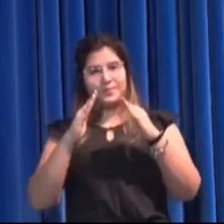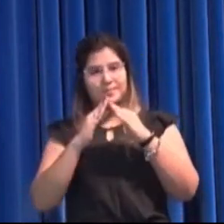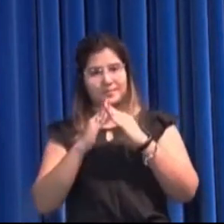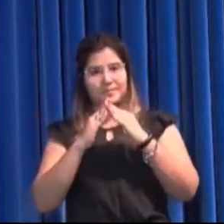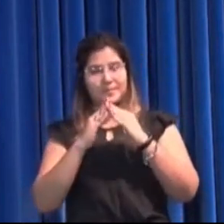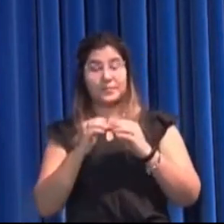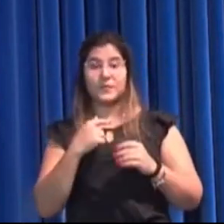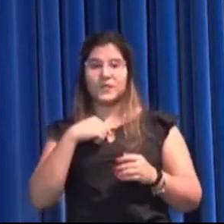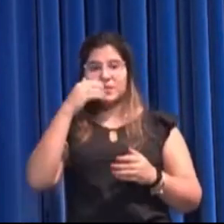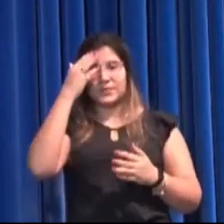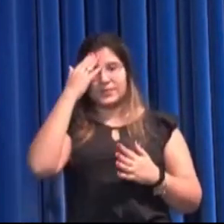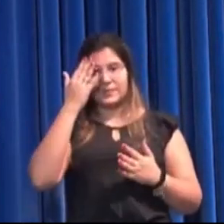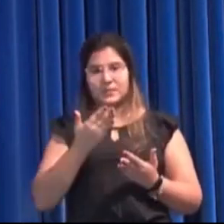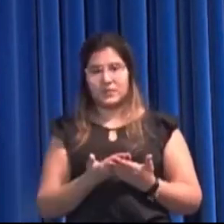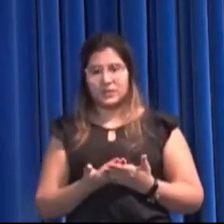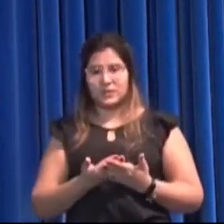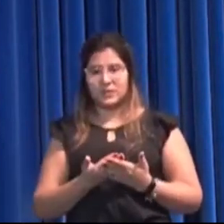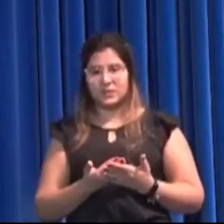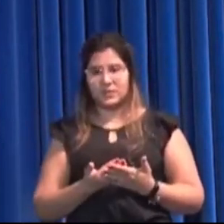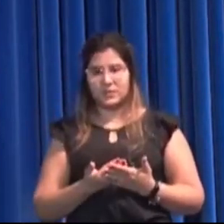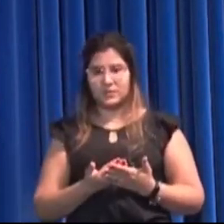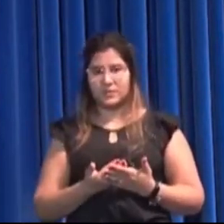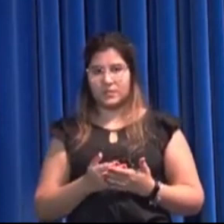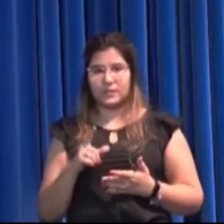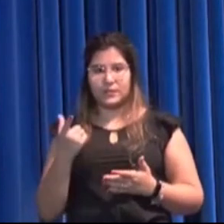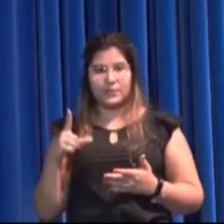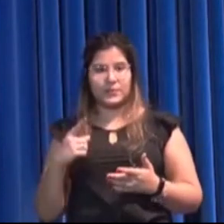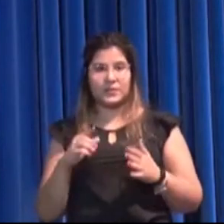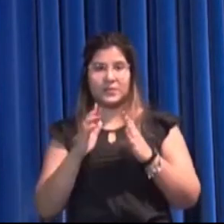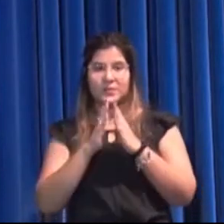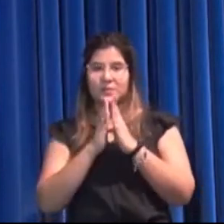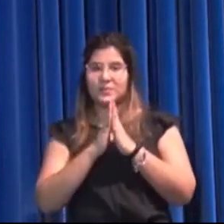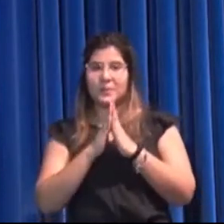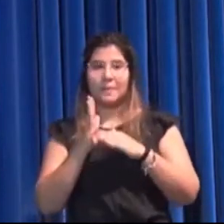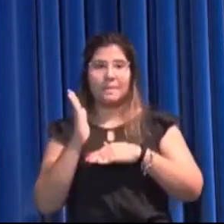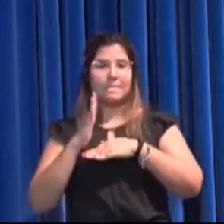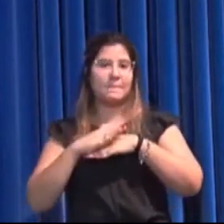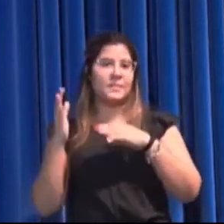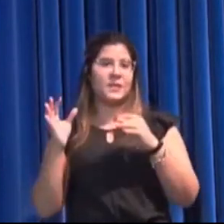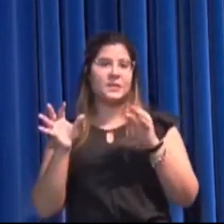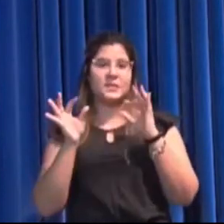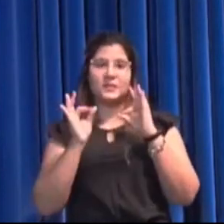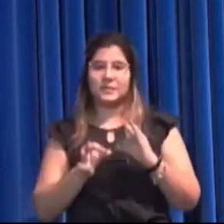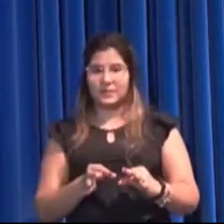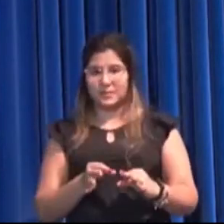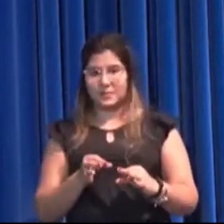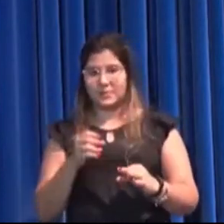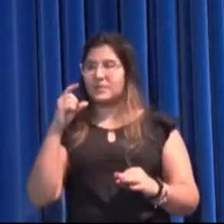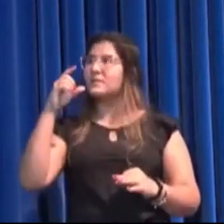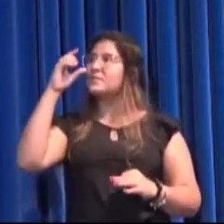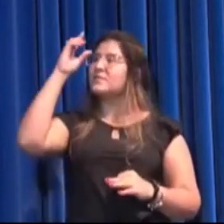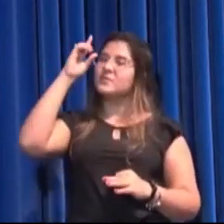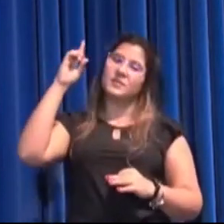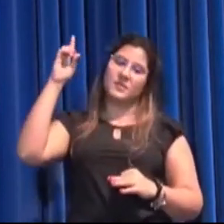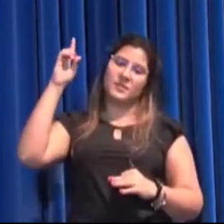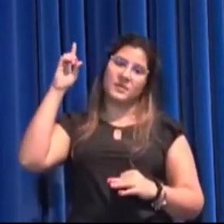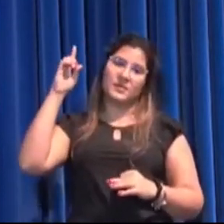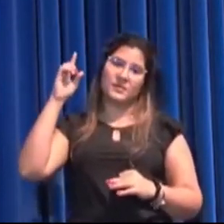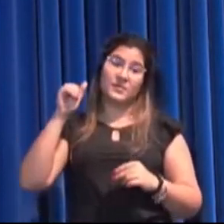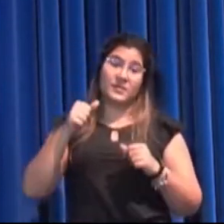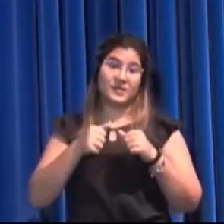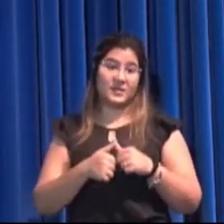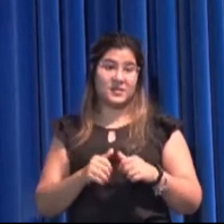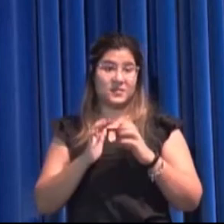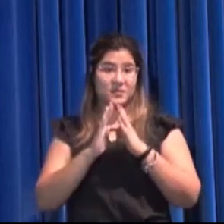Eu creio que não há oração mais completa na palavra de Deus. Essa é